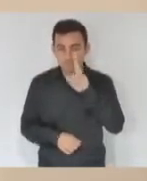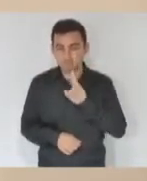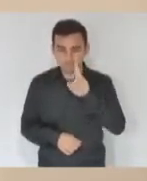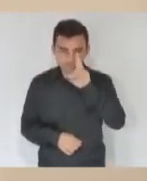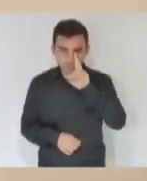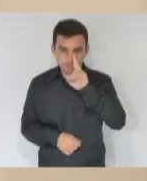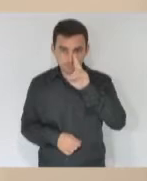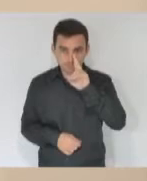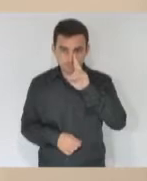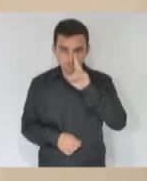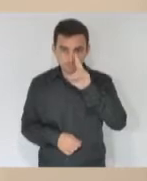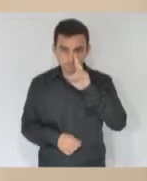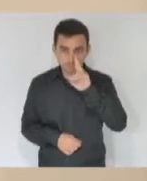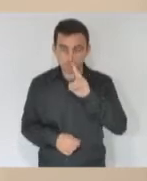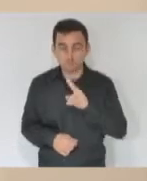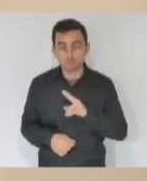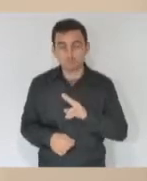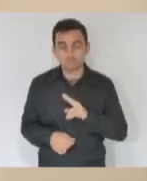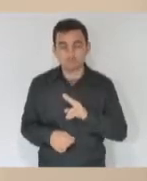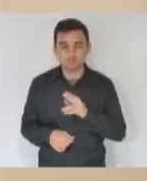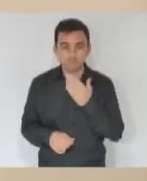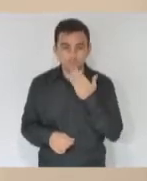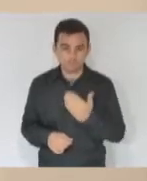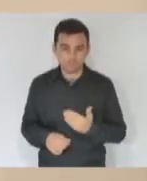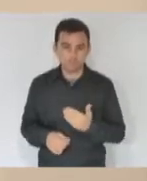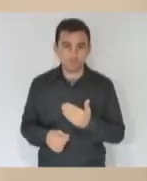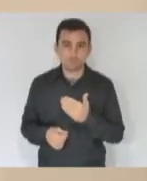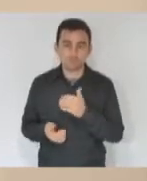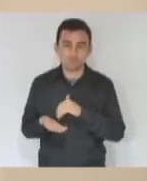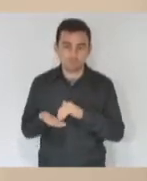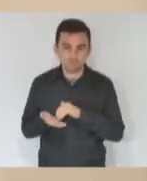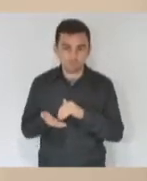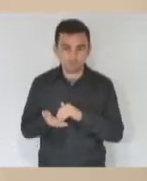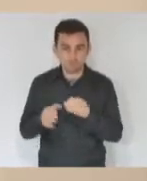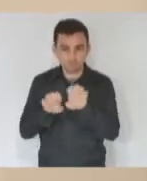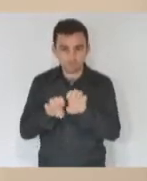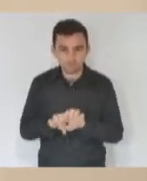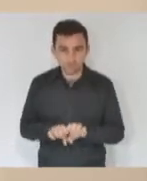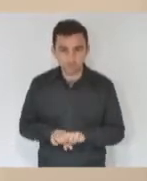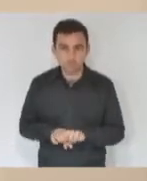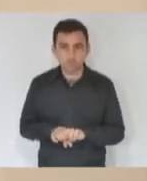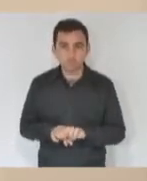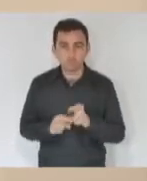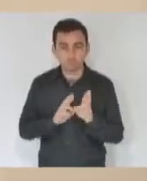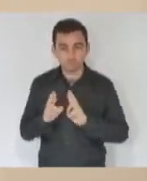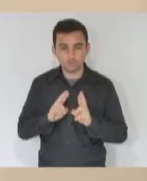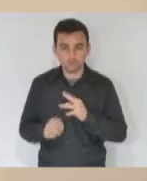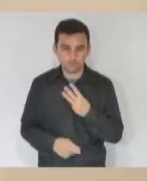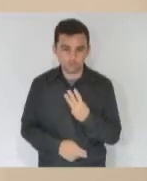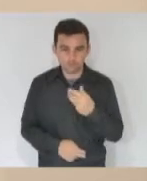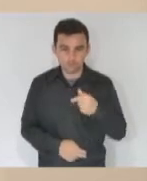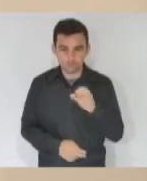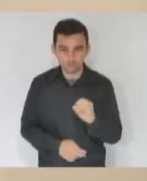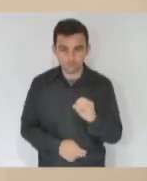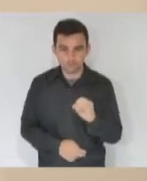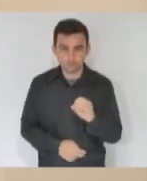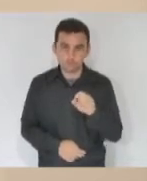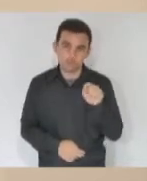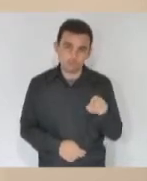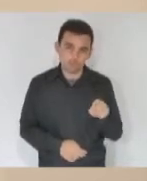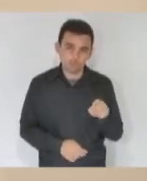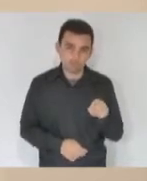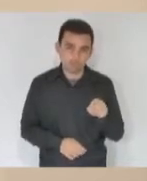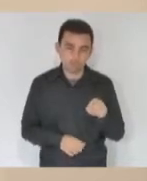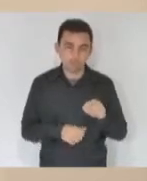secretário de Estado da Infraestrutura informações acerca da pavimentação da rodovia SC-370 no trecho que liga os municípios de Urubici